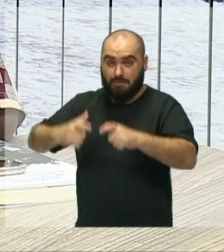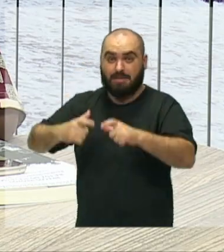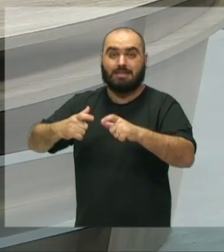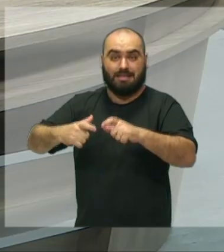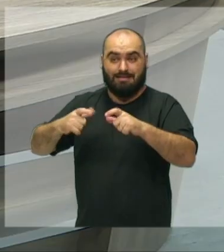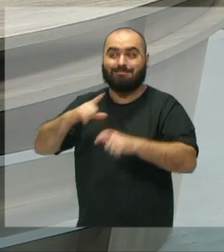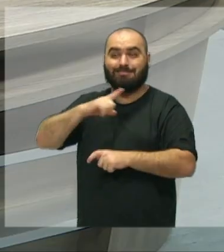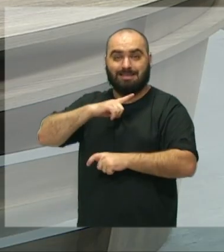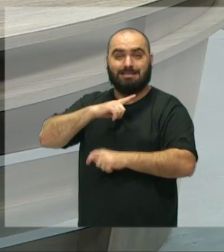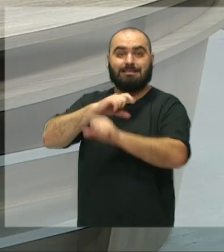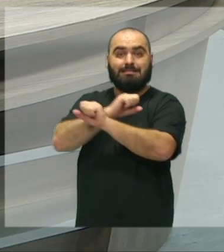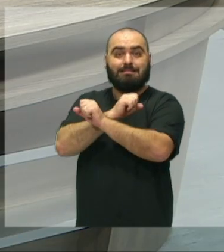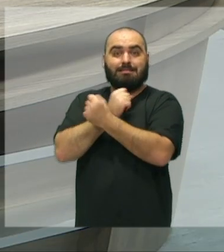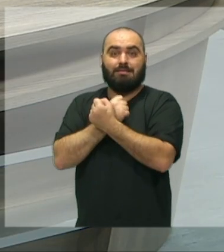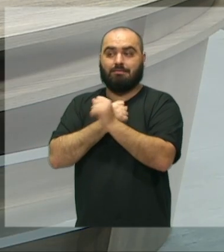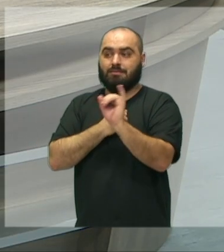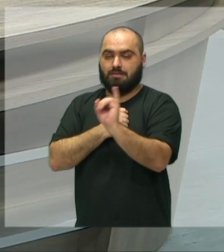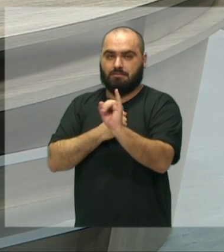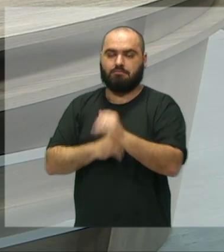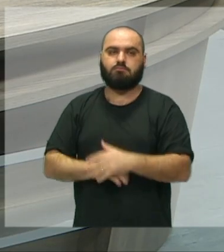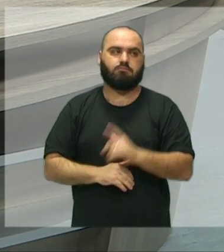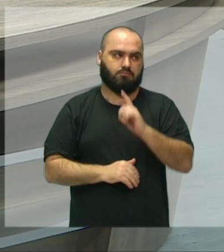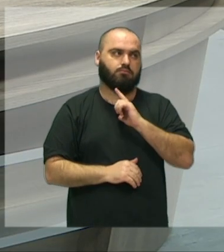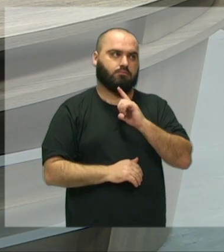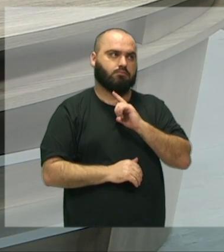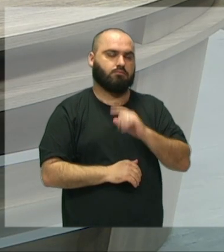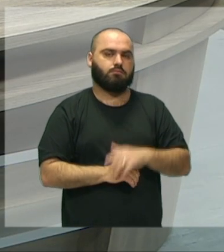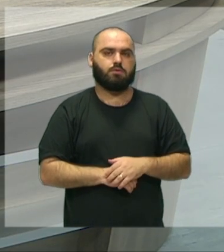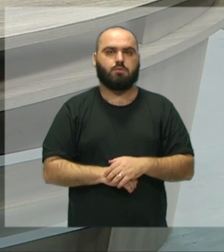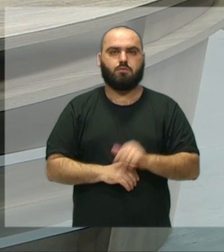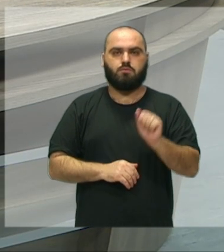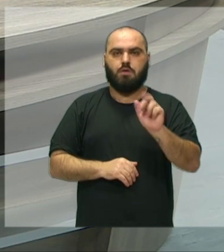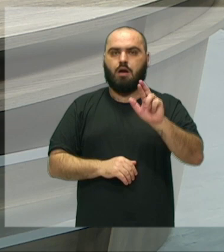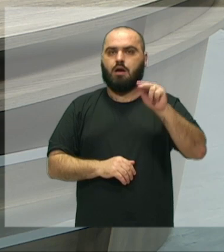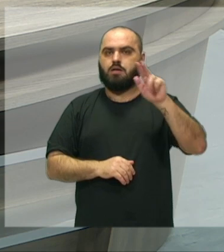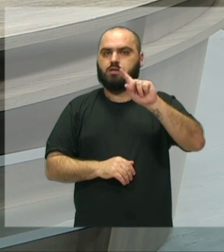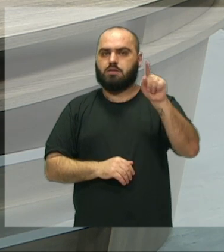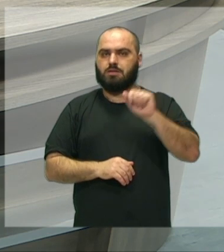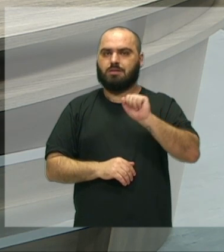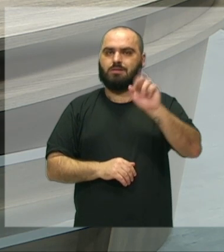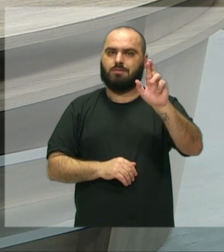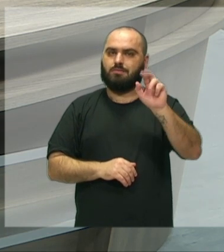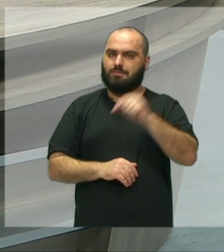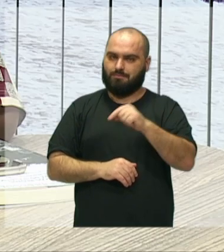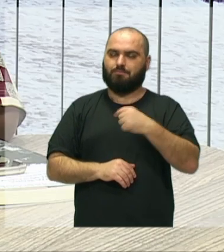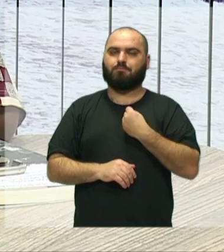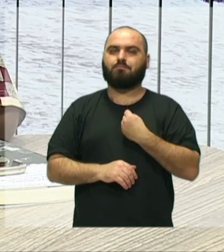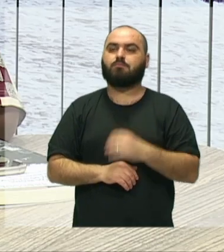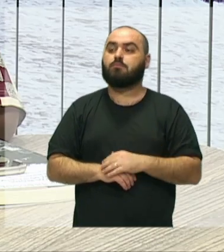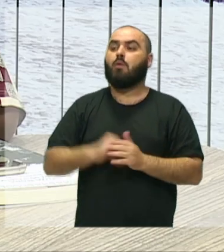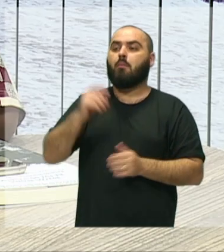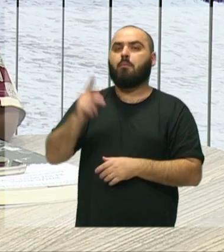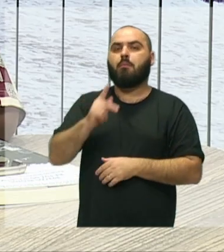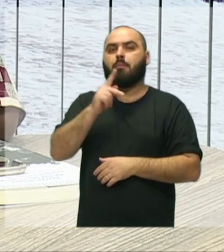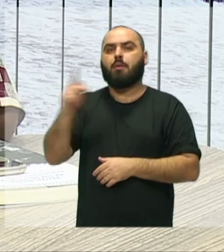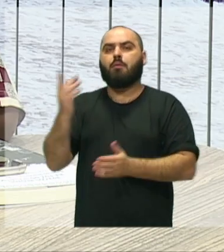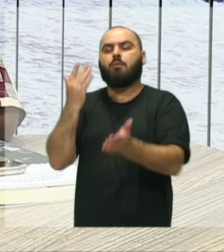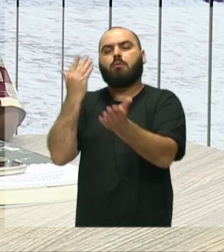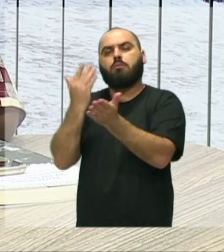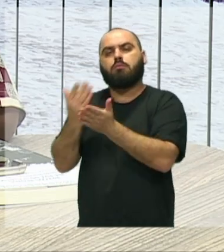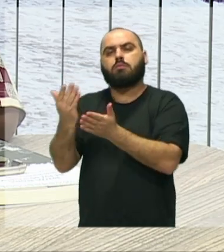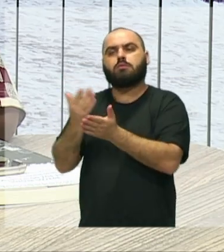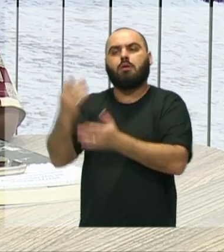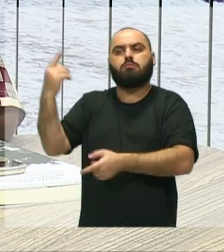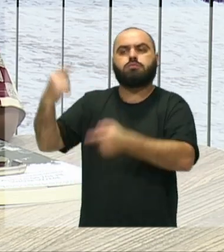fazenda, a fazenda do Arzão, aqui. Então, o padre Giacomelli começou em 88 fazendo